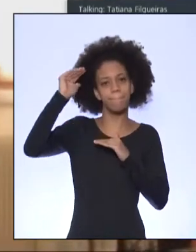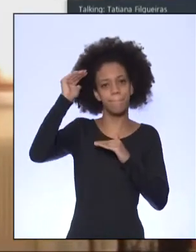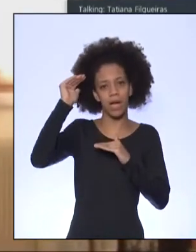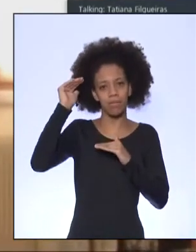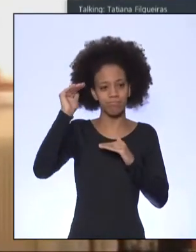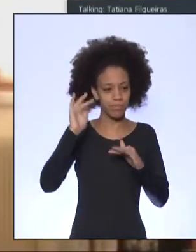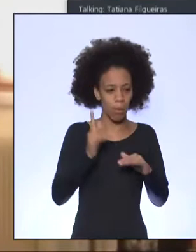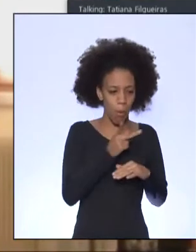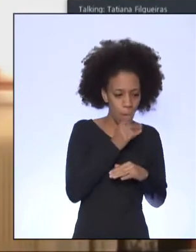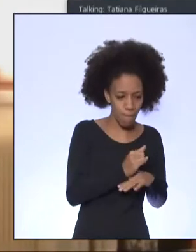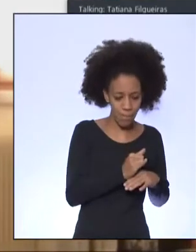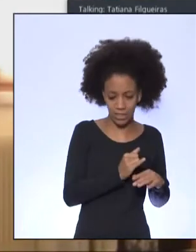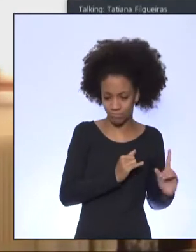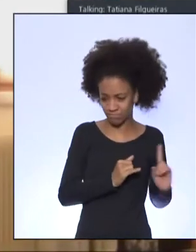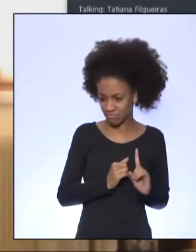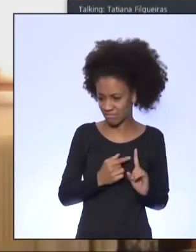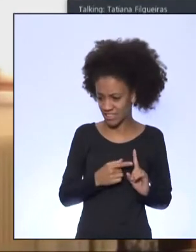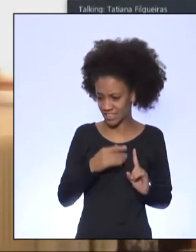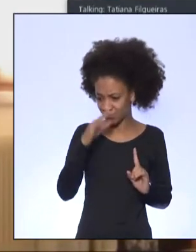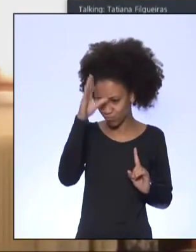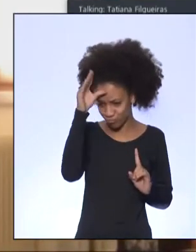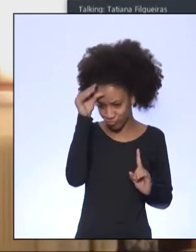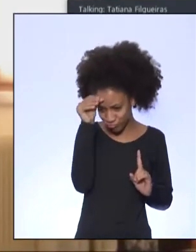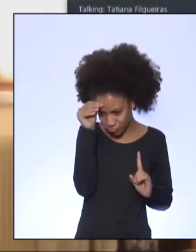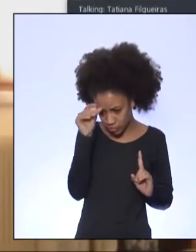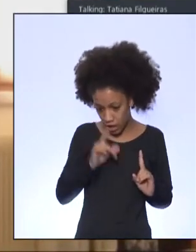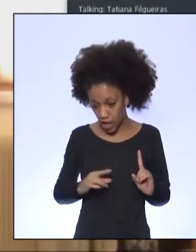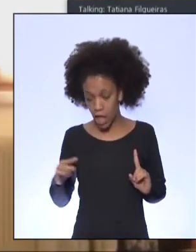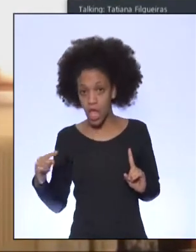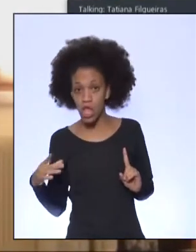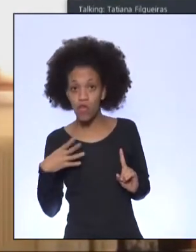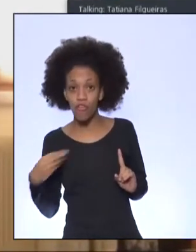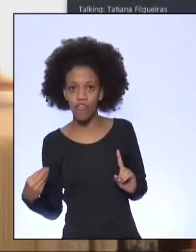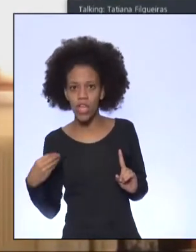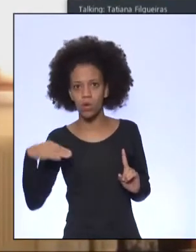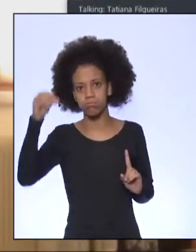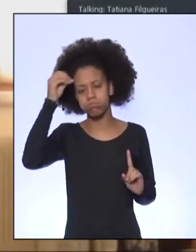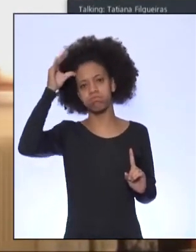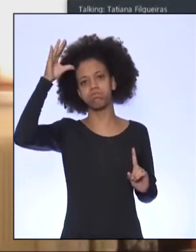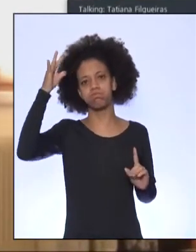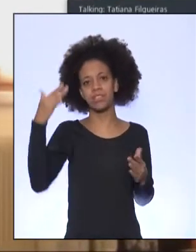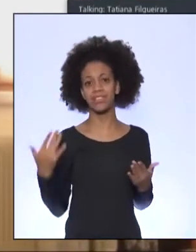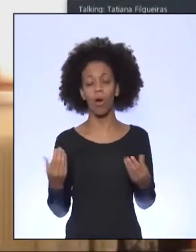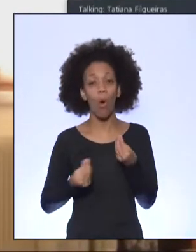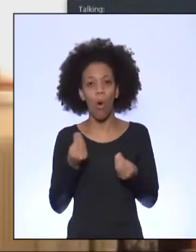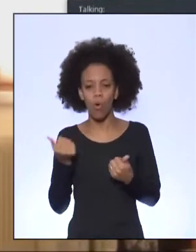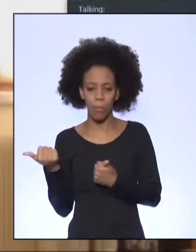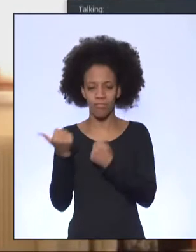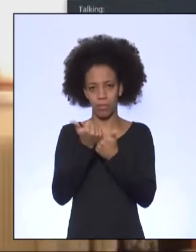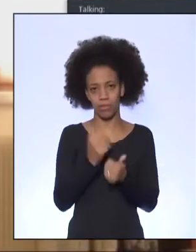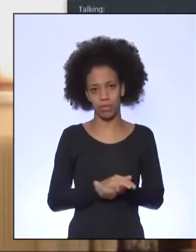pai para apoiar? Eu acho que vai ser a hora da gente, de fato, olhar para os que estão excluídos, né? Foi o que você falou, a gente acordou